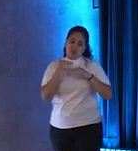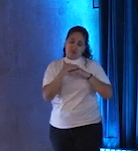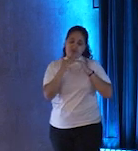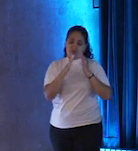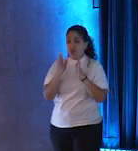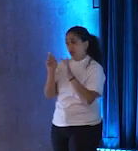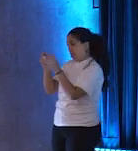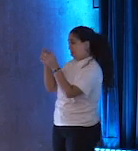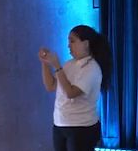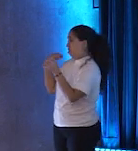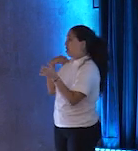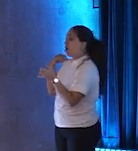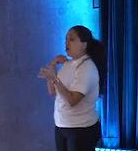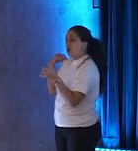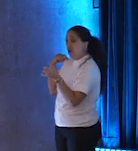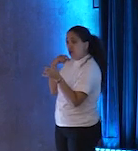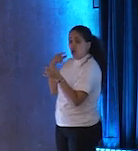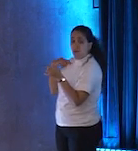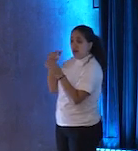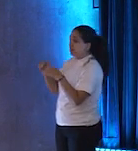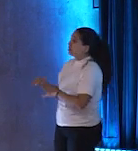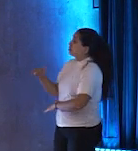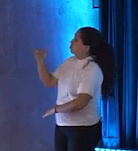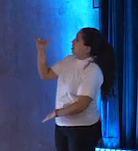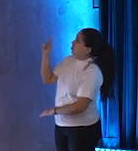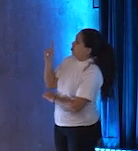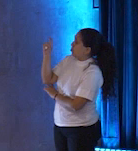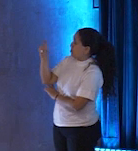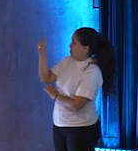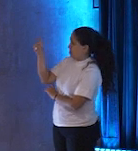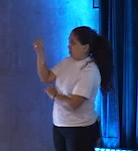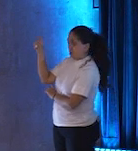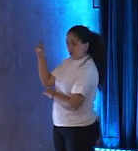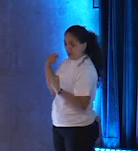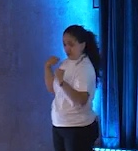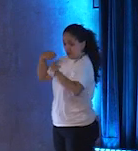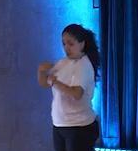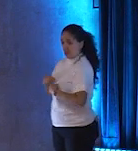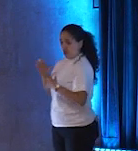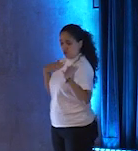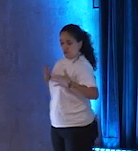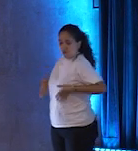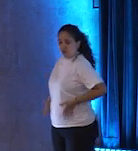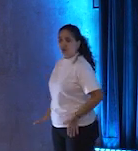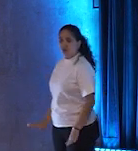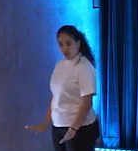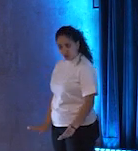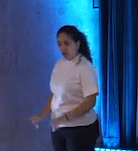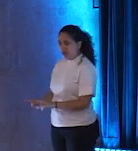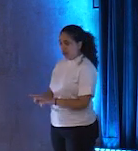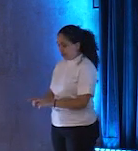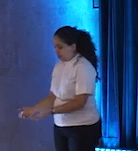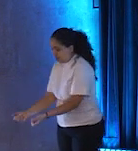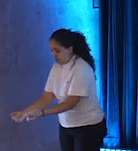os guarda-roupas ofereciam espaço para pendurar ternos e vestidos de alto a baixo e